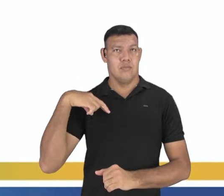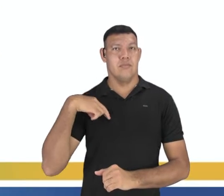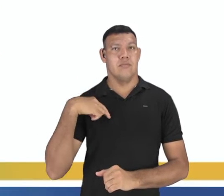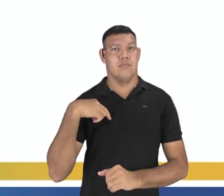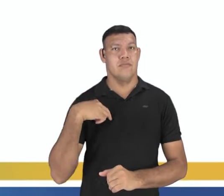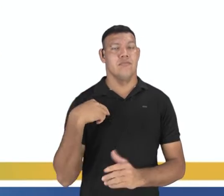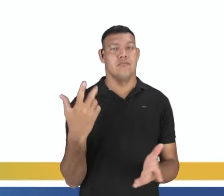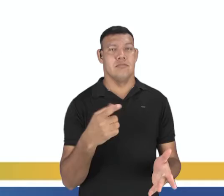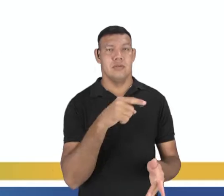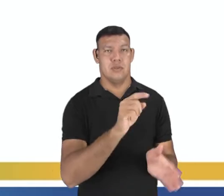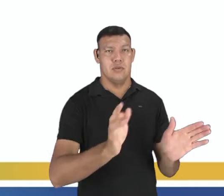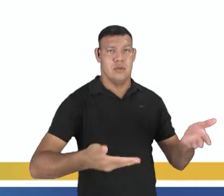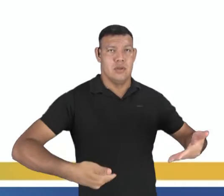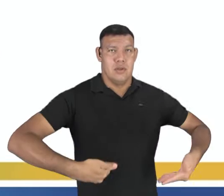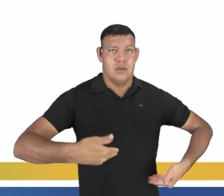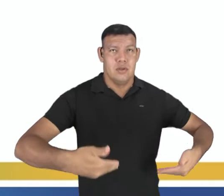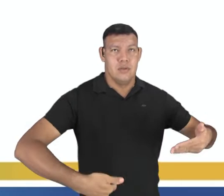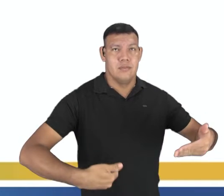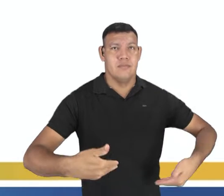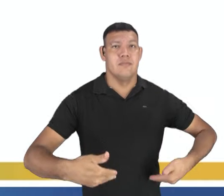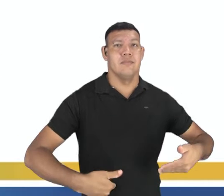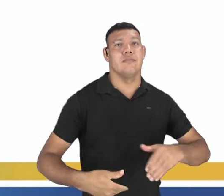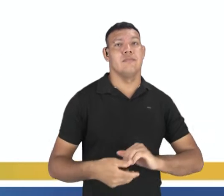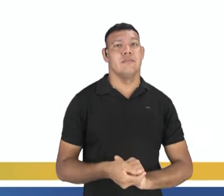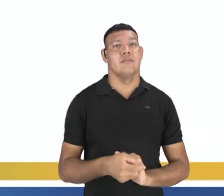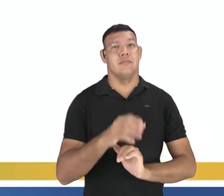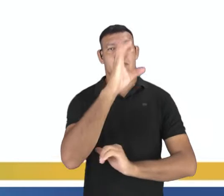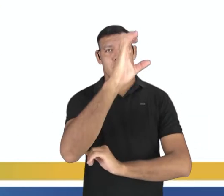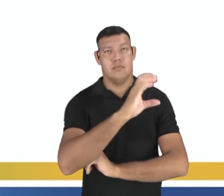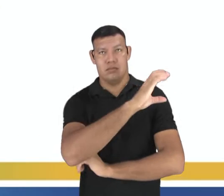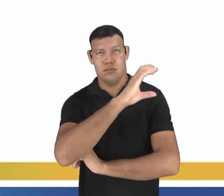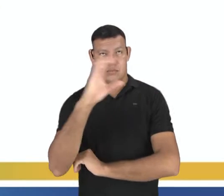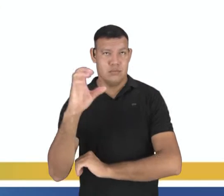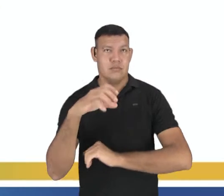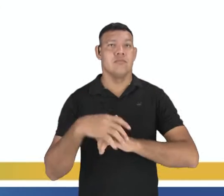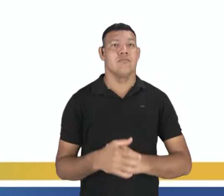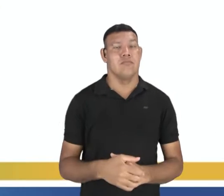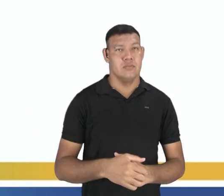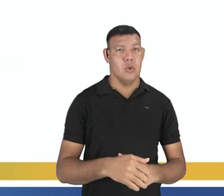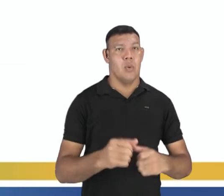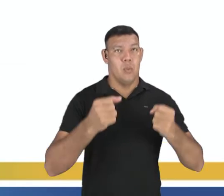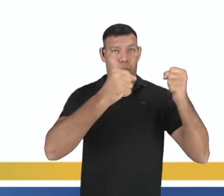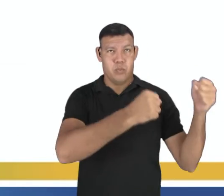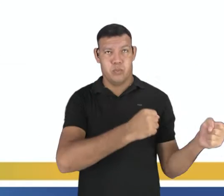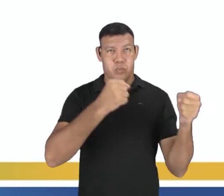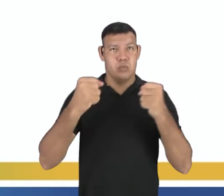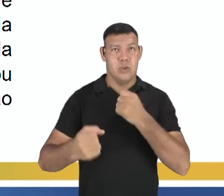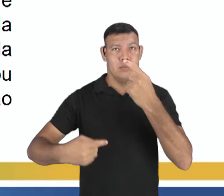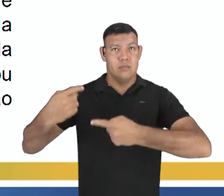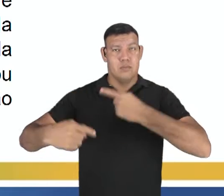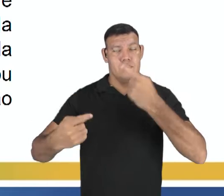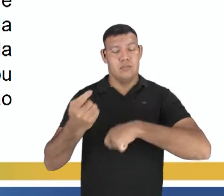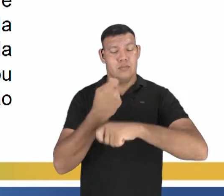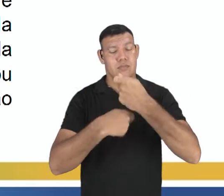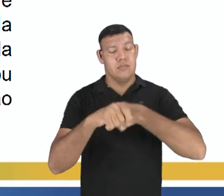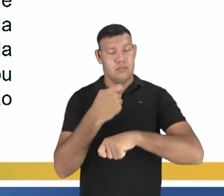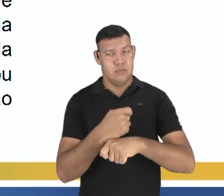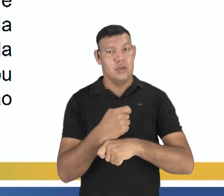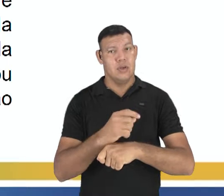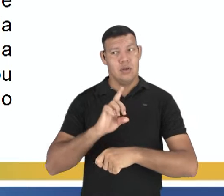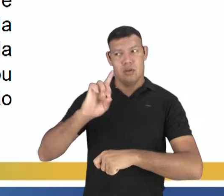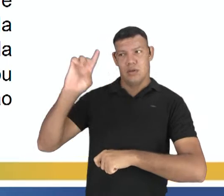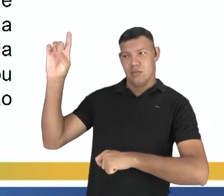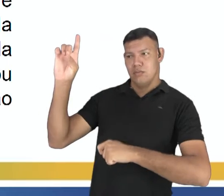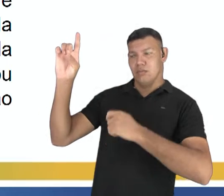Ocidente. Nessa época, portanto, predominou o teocentrismo, a ideia de que Deus era o centro de tudo. No